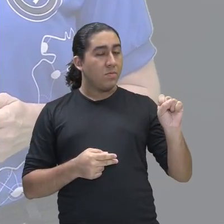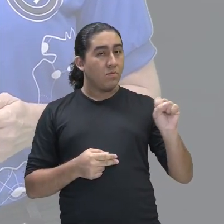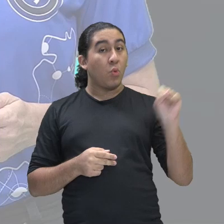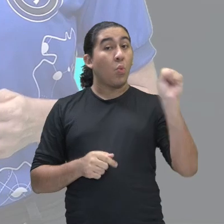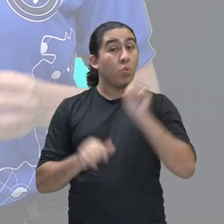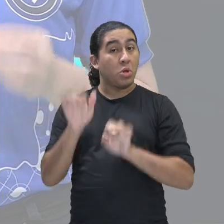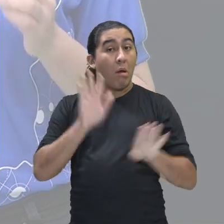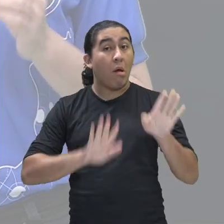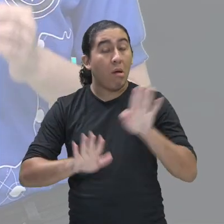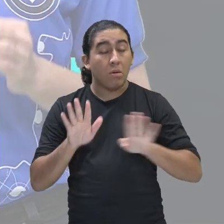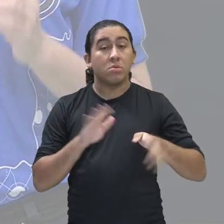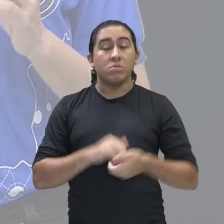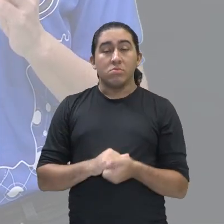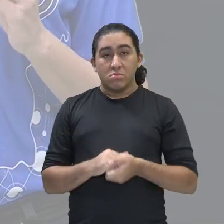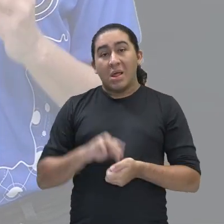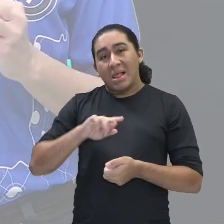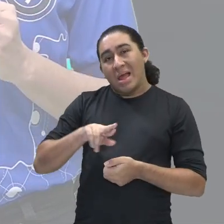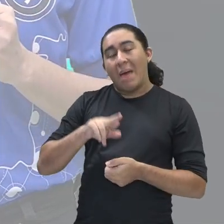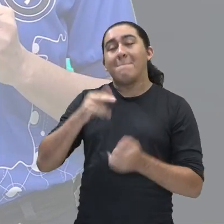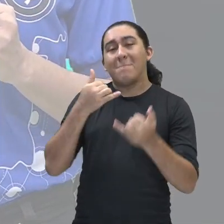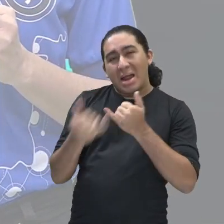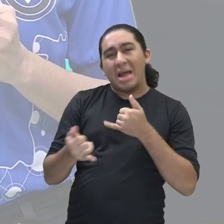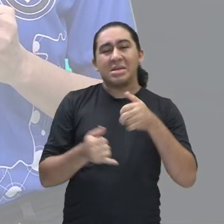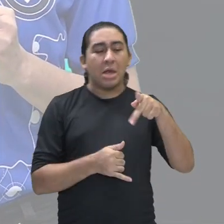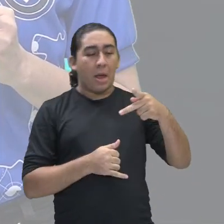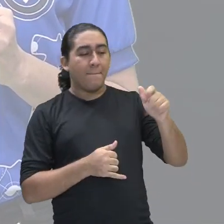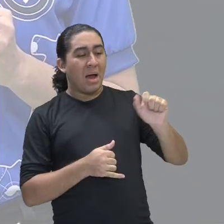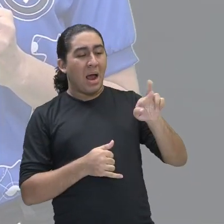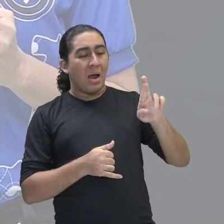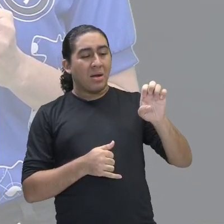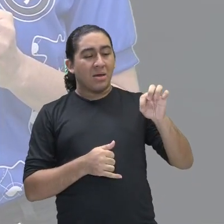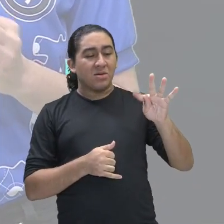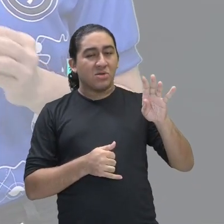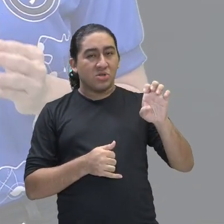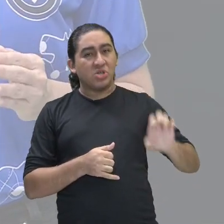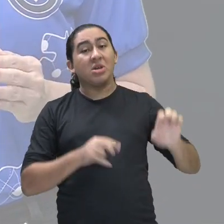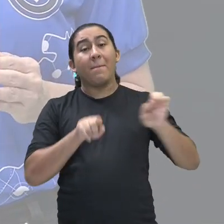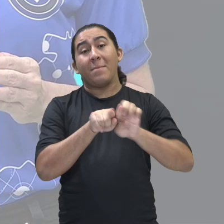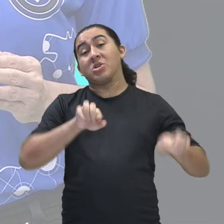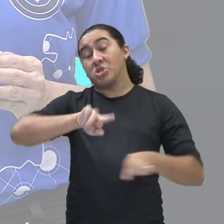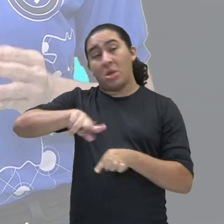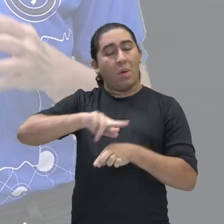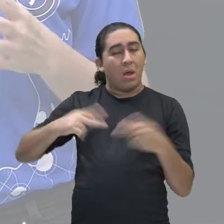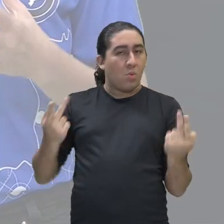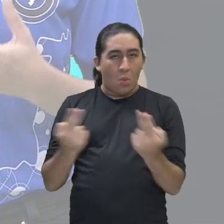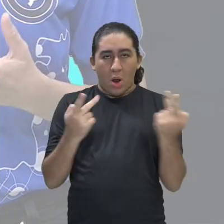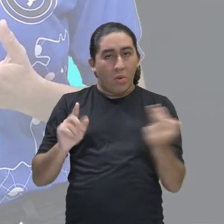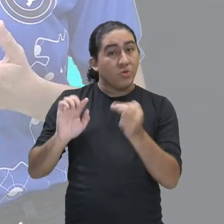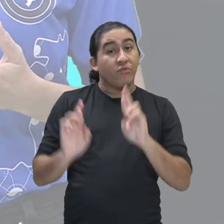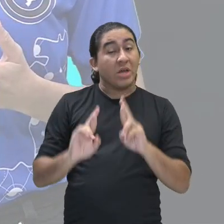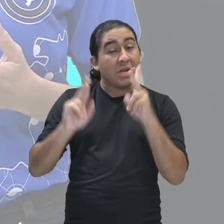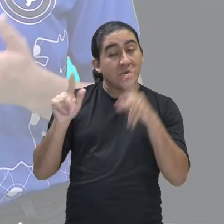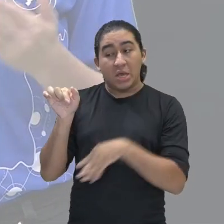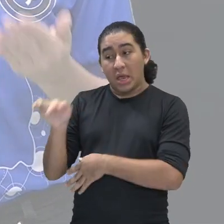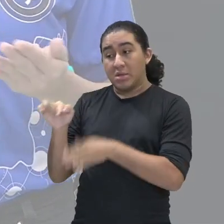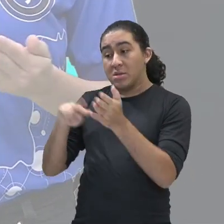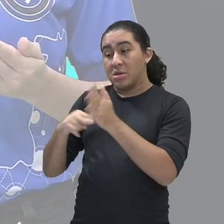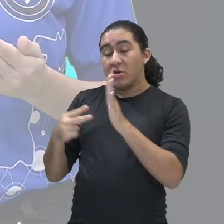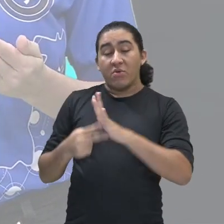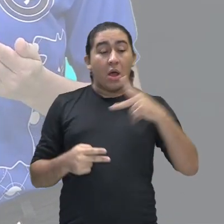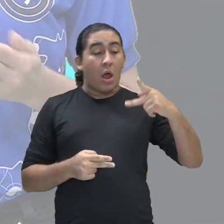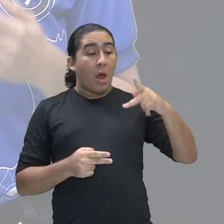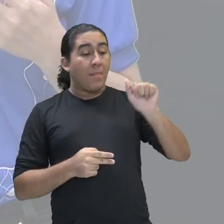tá, gente? Essa palavra é muito parecida com o português, mas ela não tem o mesmo significado, ó. Ela significa pais,